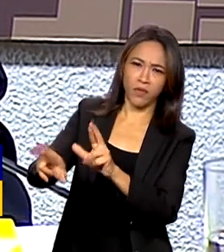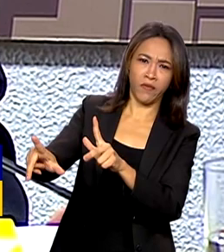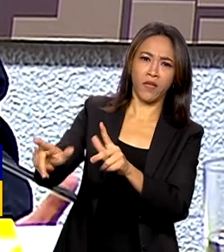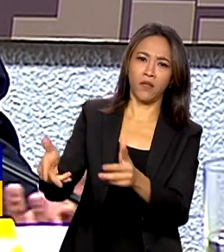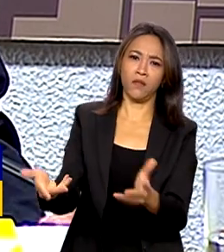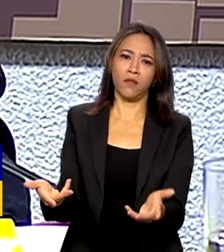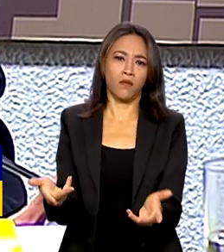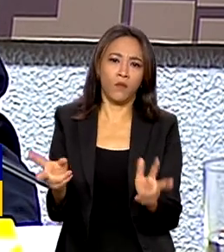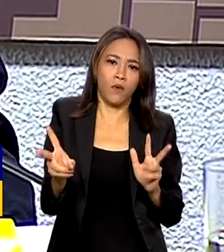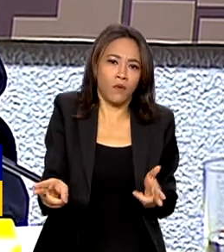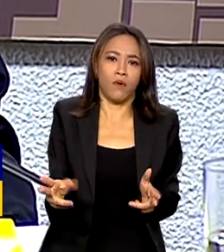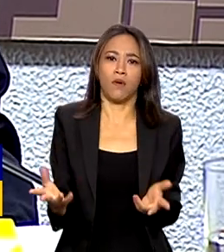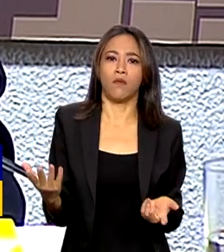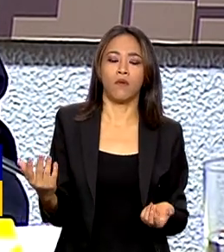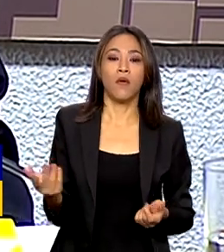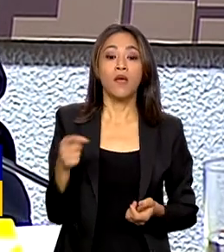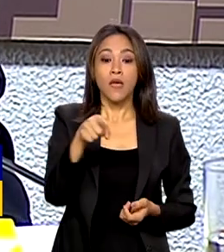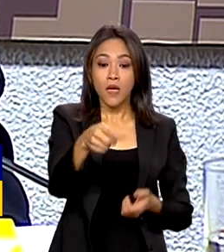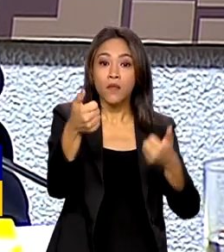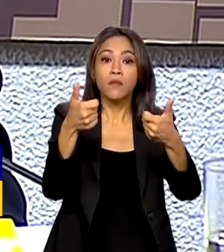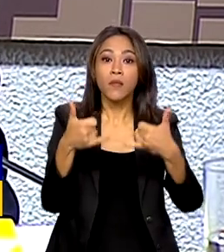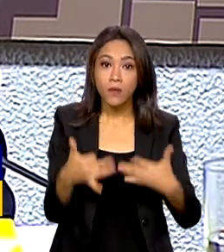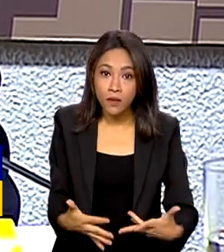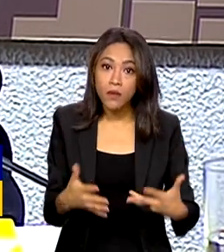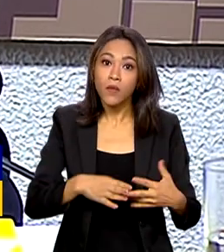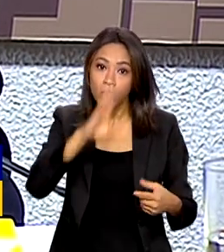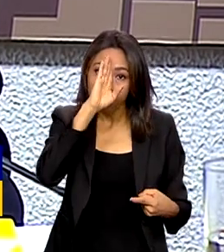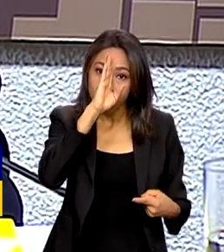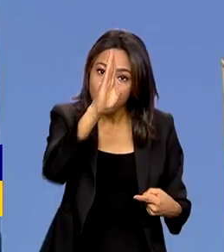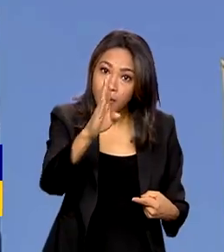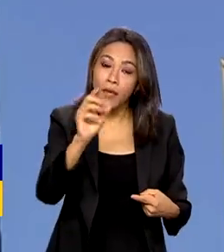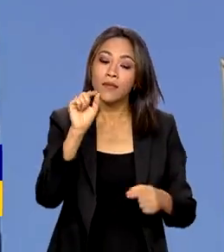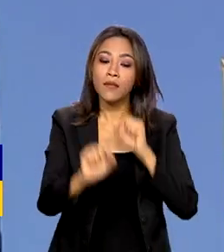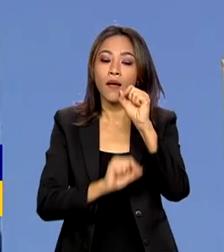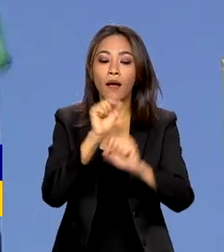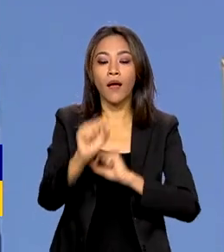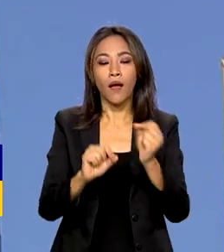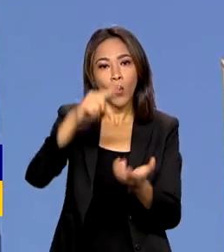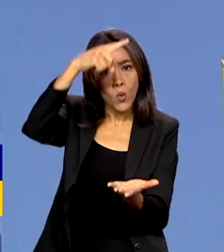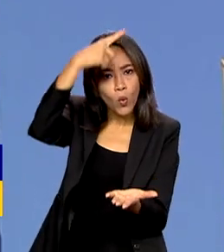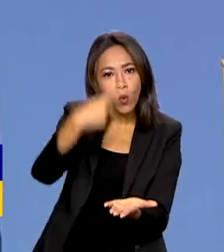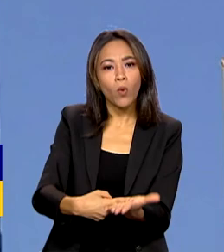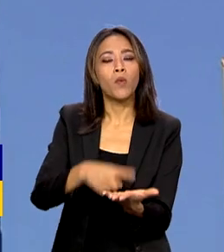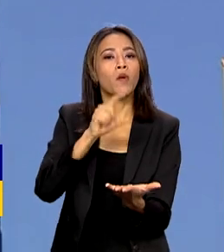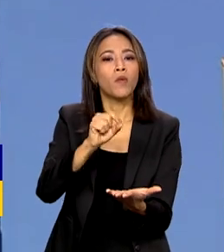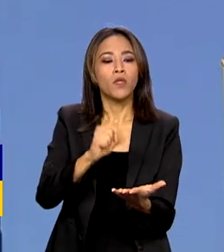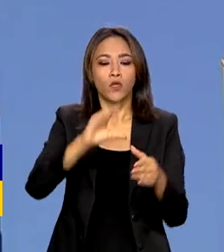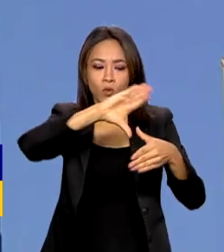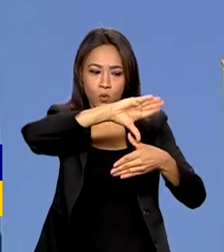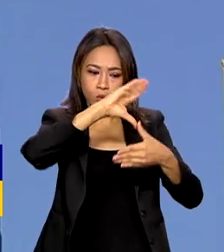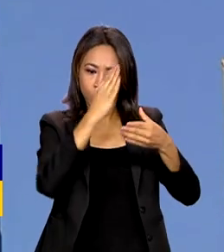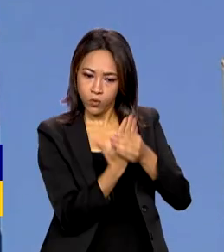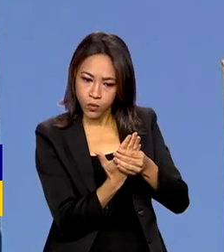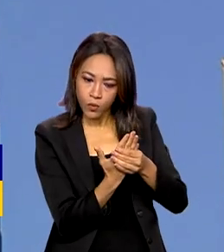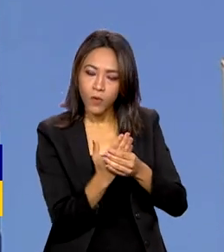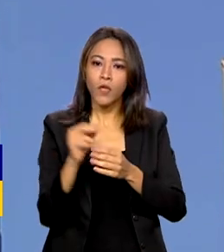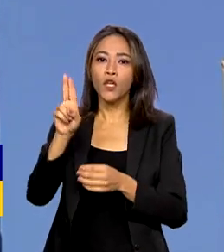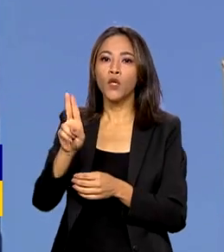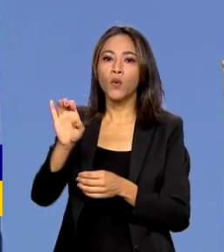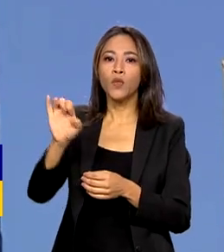chanceler afirmou também que dentre as prioridades está a conclusão do acordo entre o Mercosul e a União Europeia